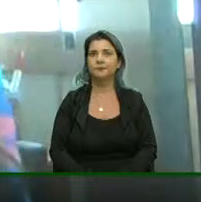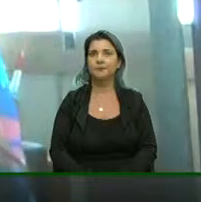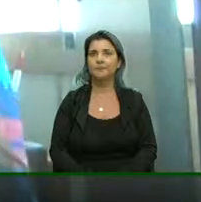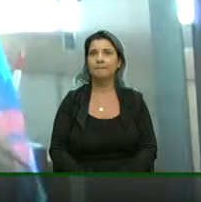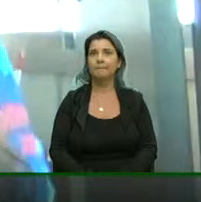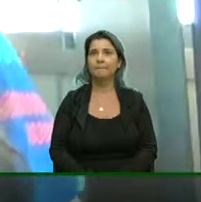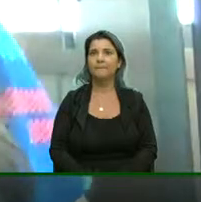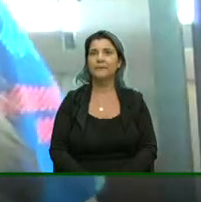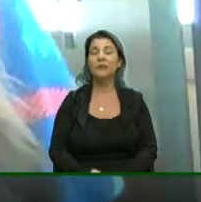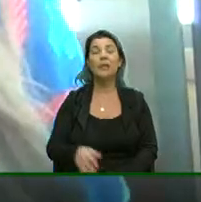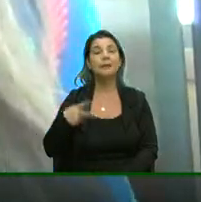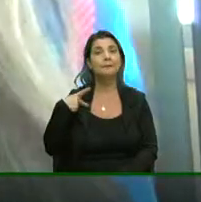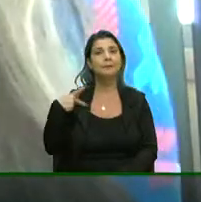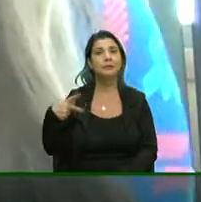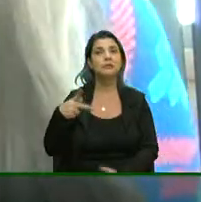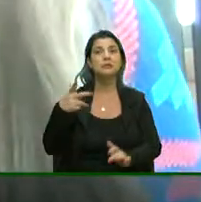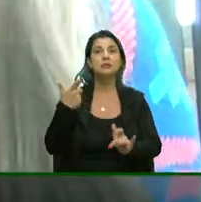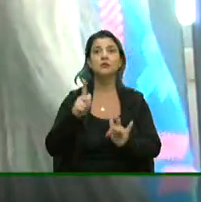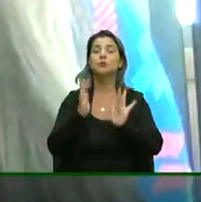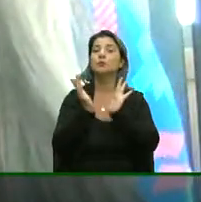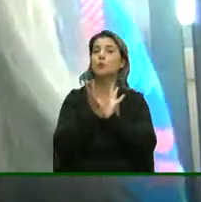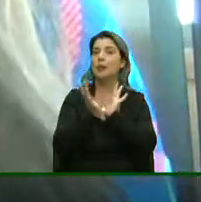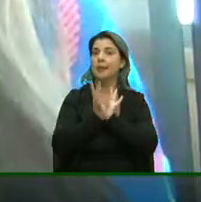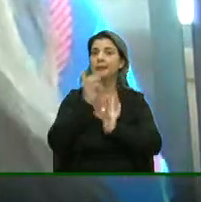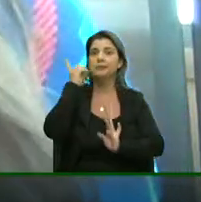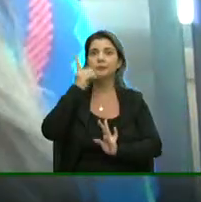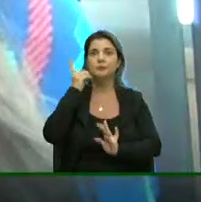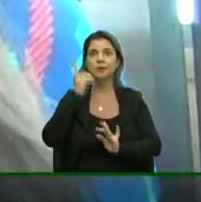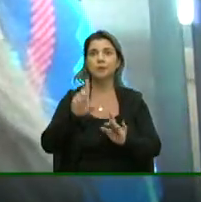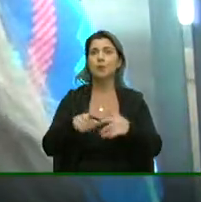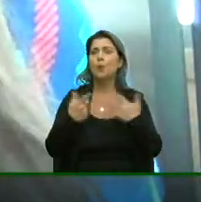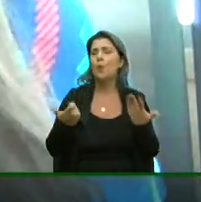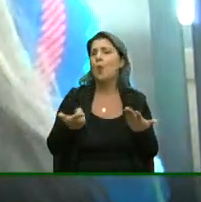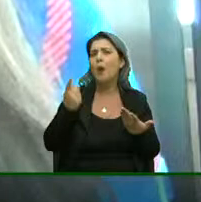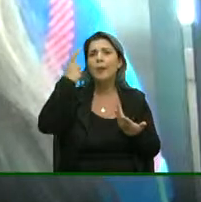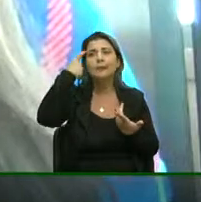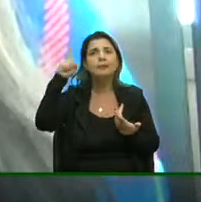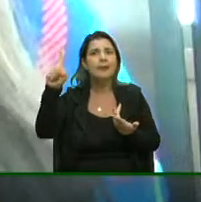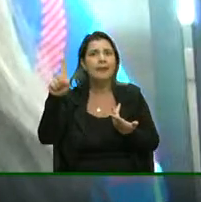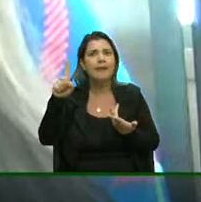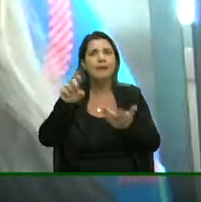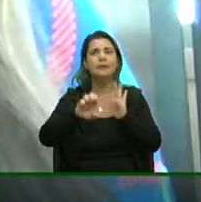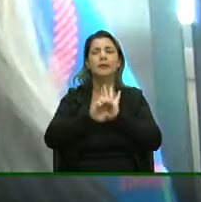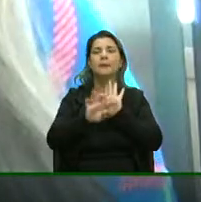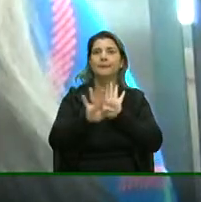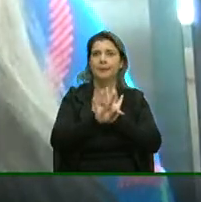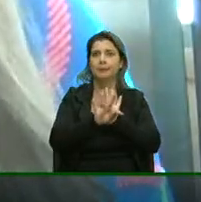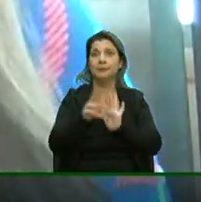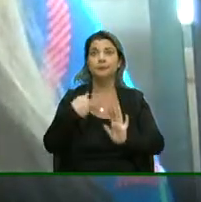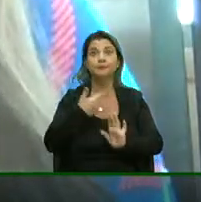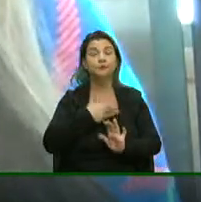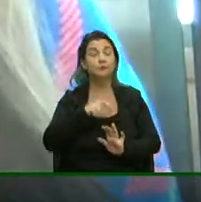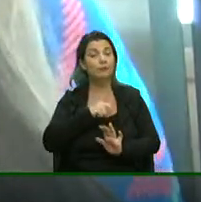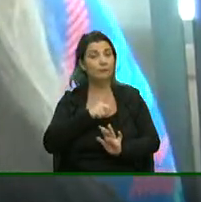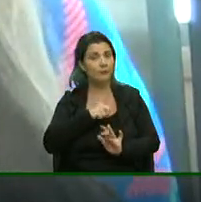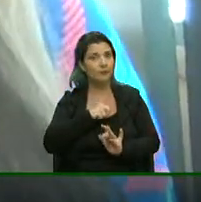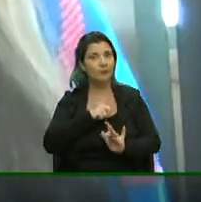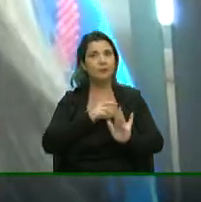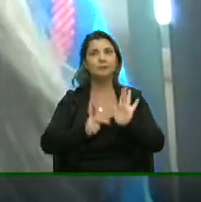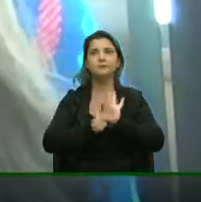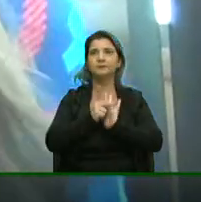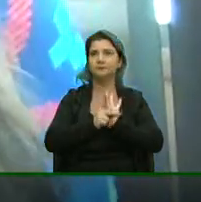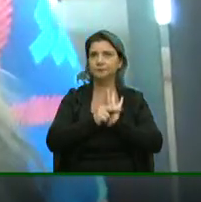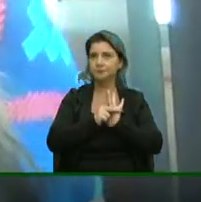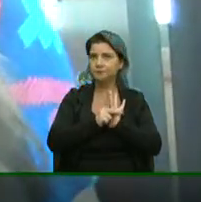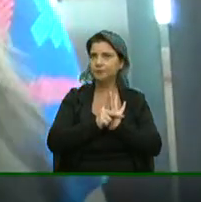Presidente Gabriel, demais colegas deputados, qual é a intenção dessa emenda, tá? Nós temos um projeto de